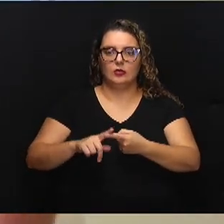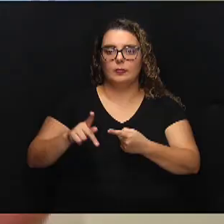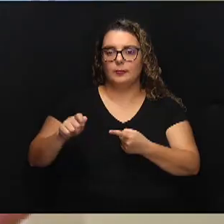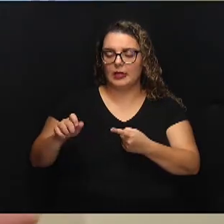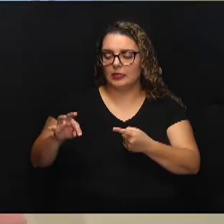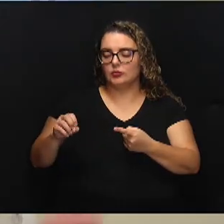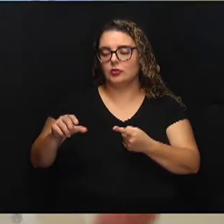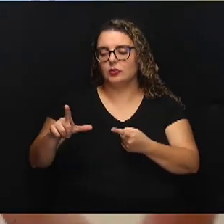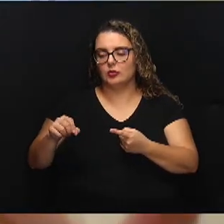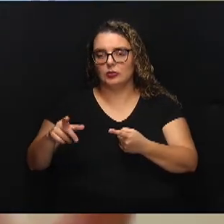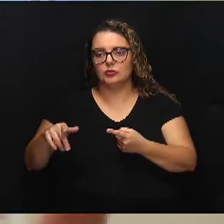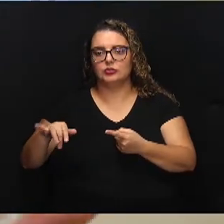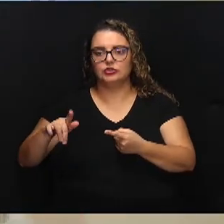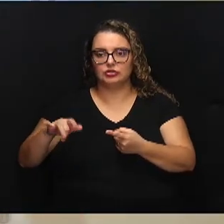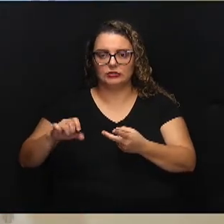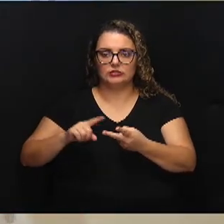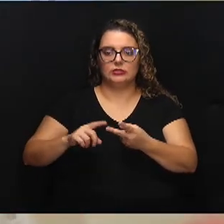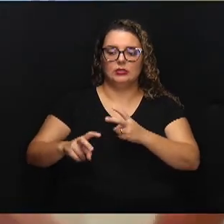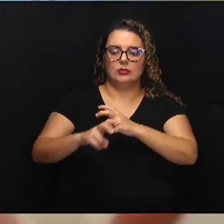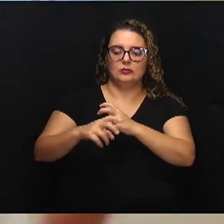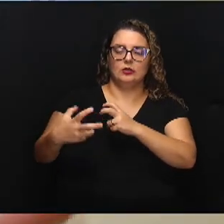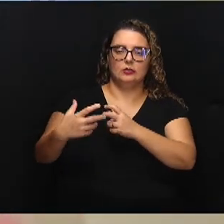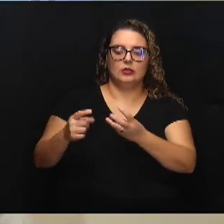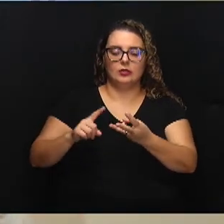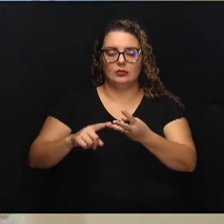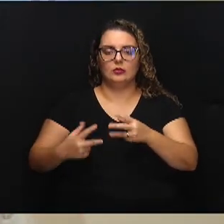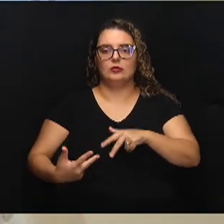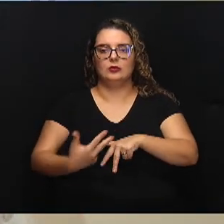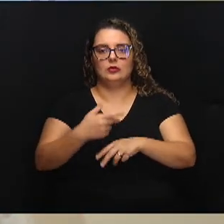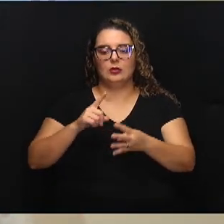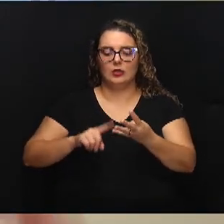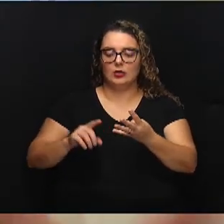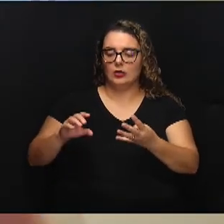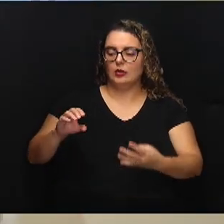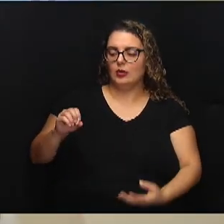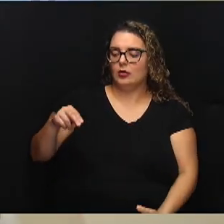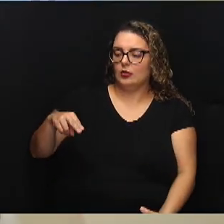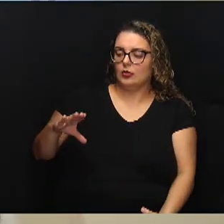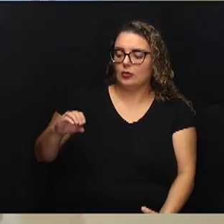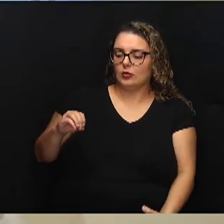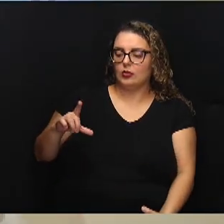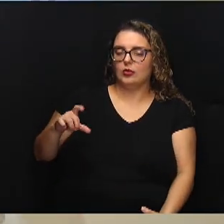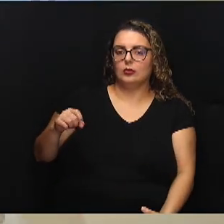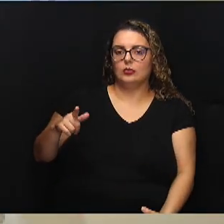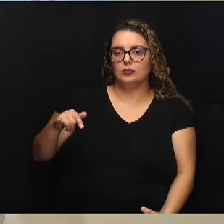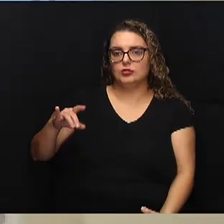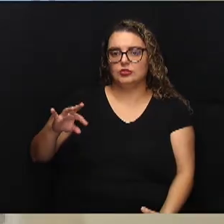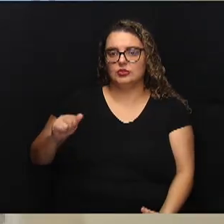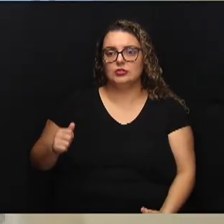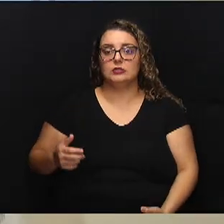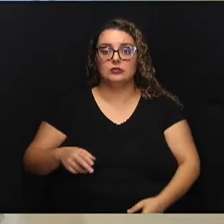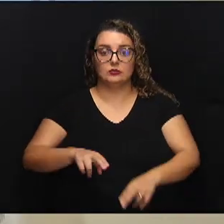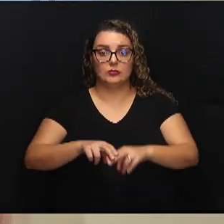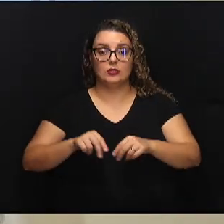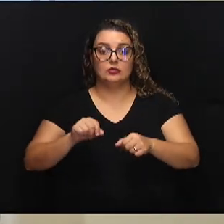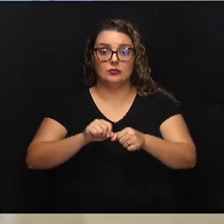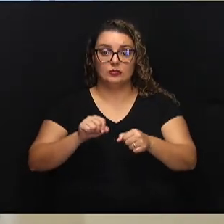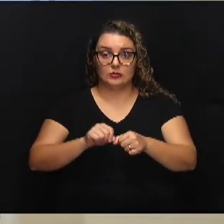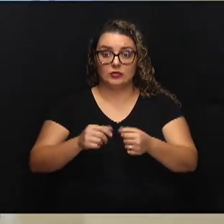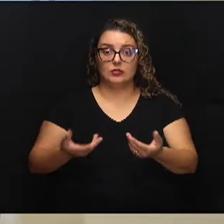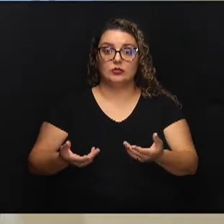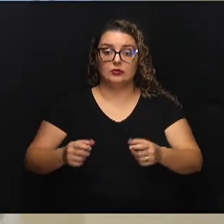patologista, radiologista, cirurgião, oncologista. E por isso que tem se feito